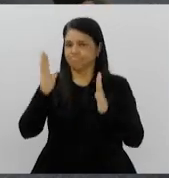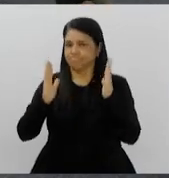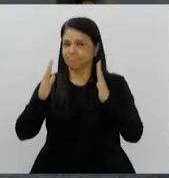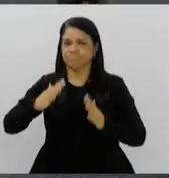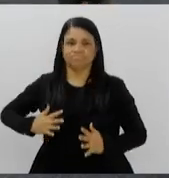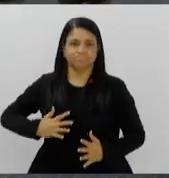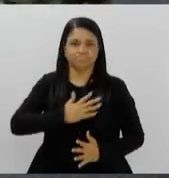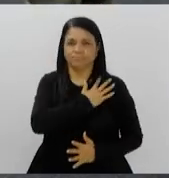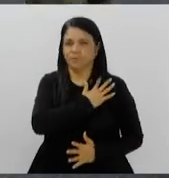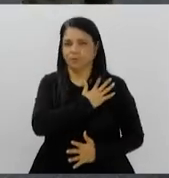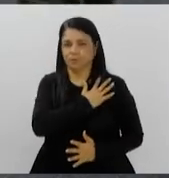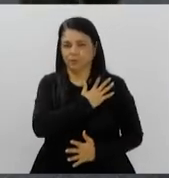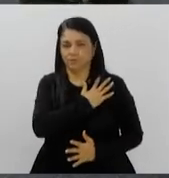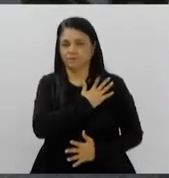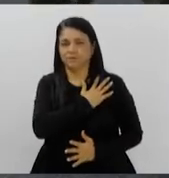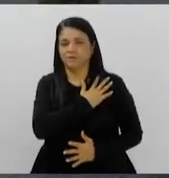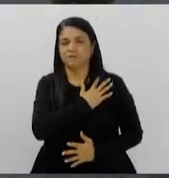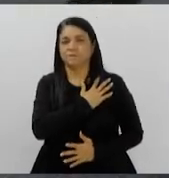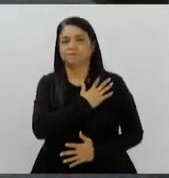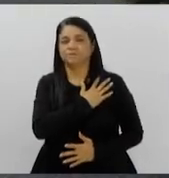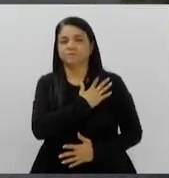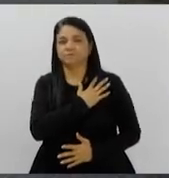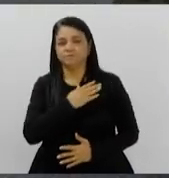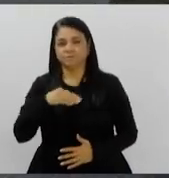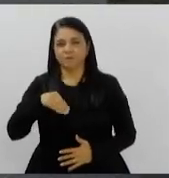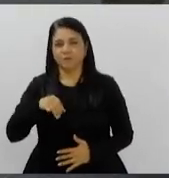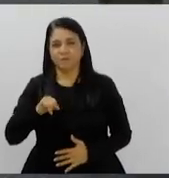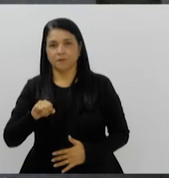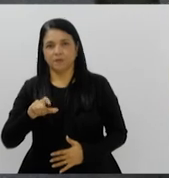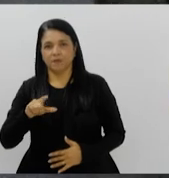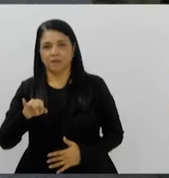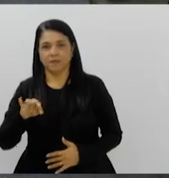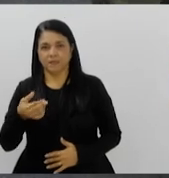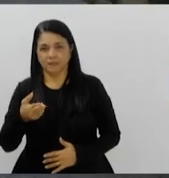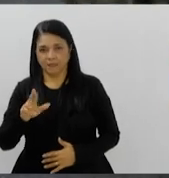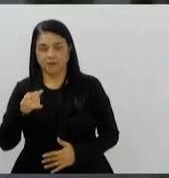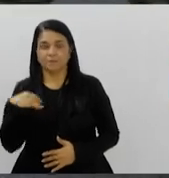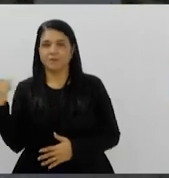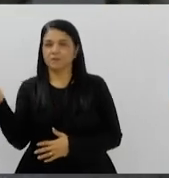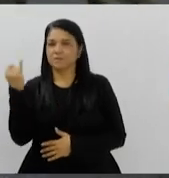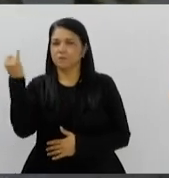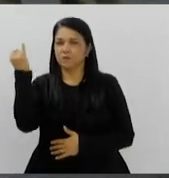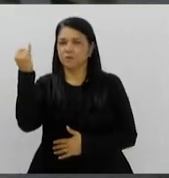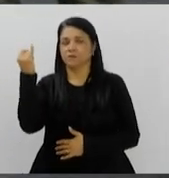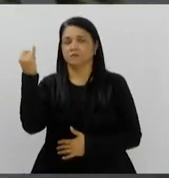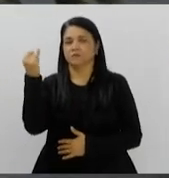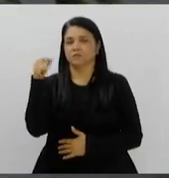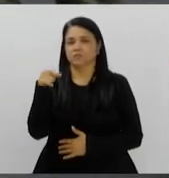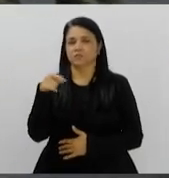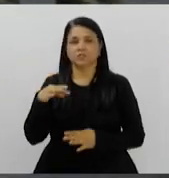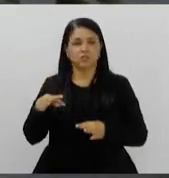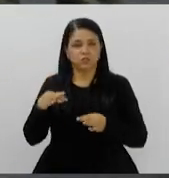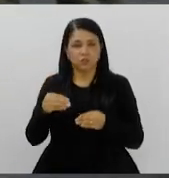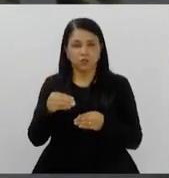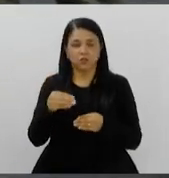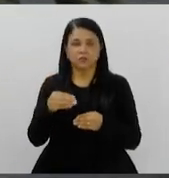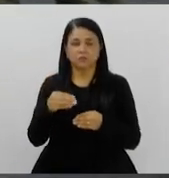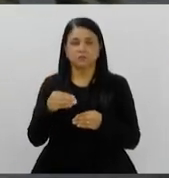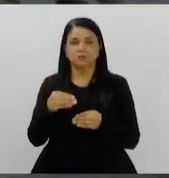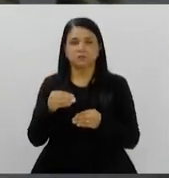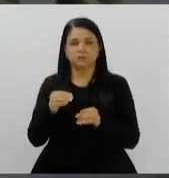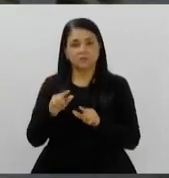da ditadura civil-militar no nosso país. É importante que todos os fatos